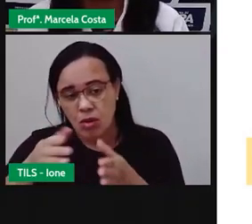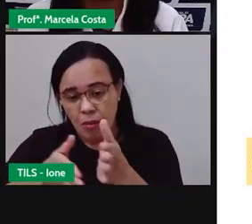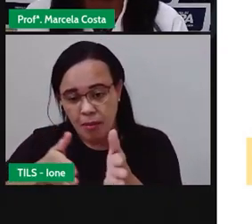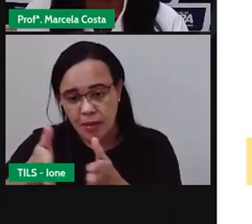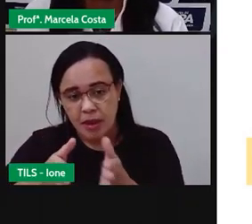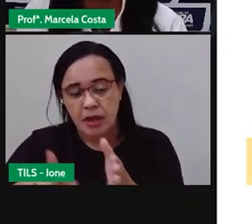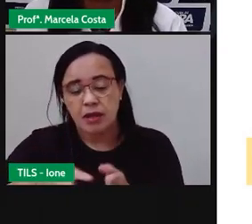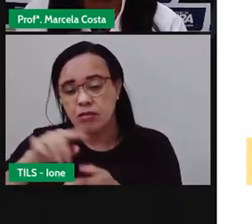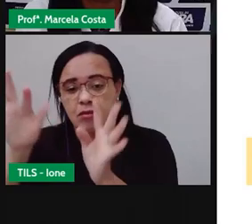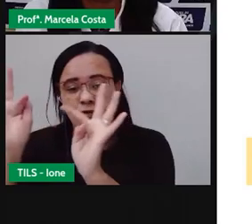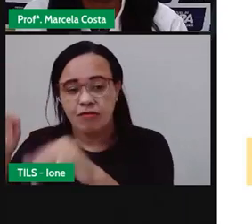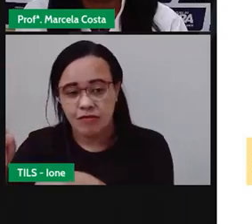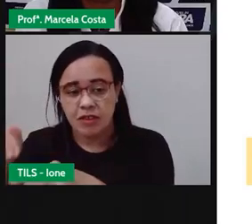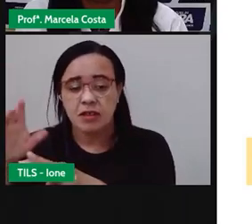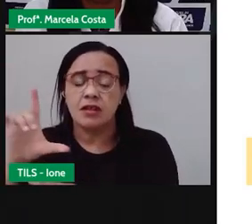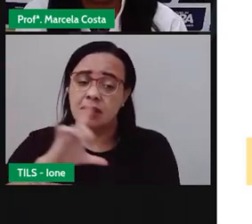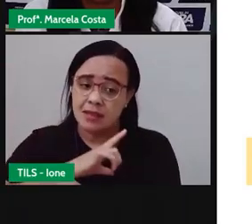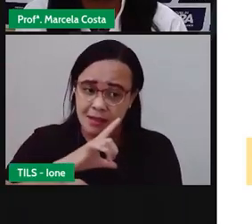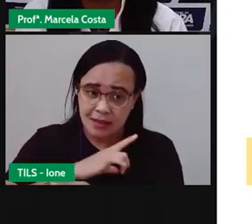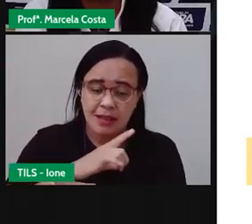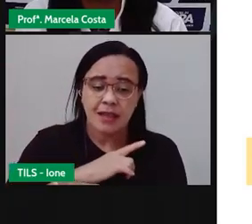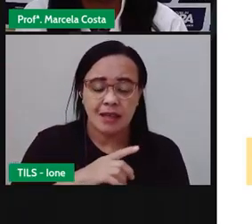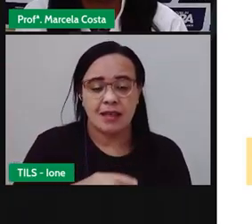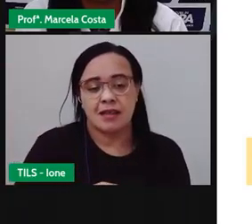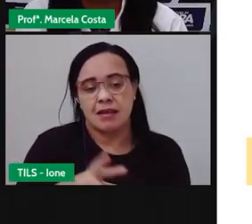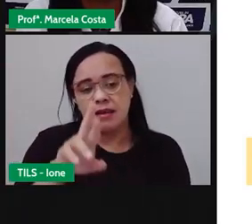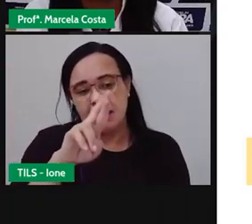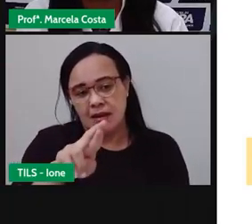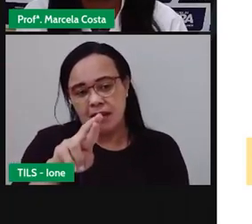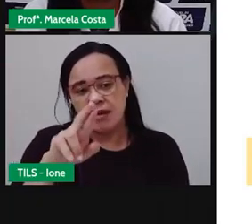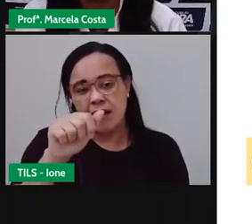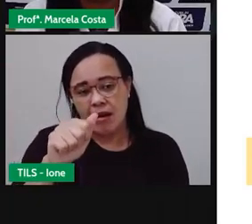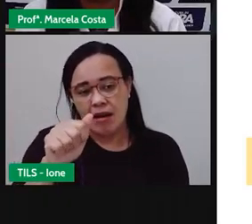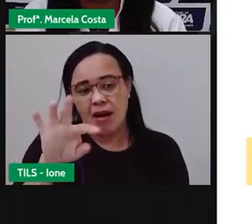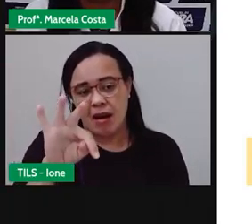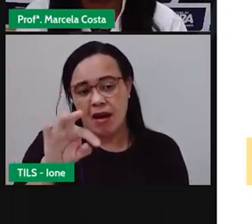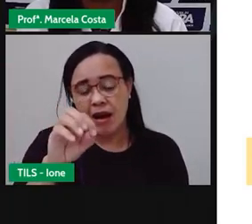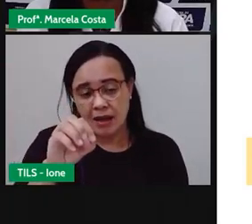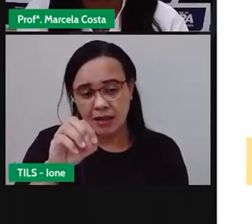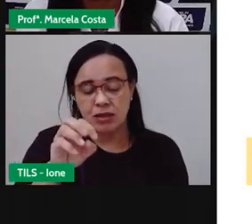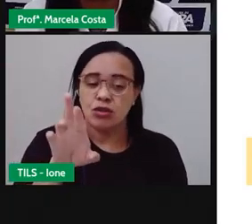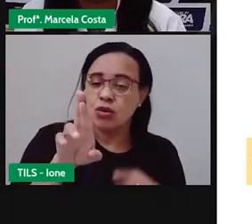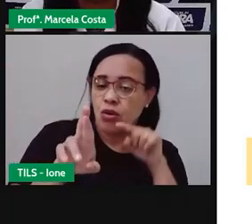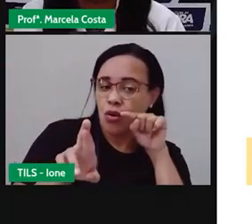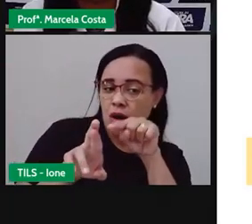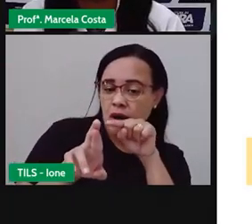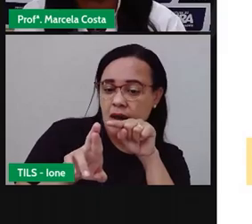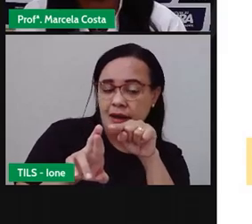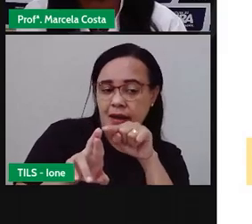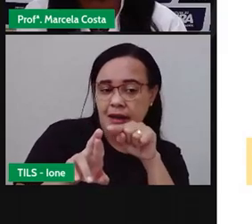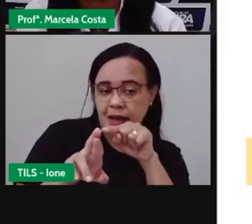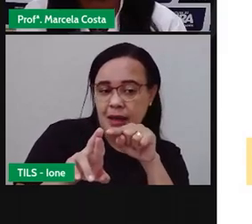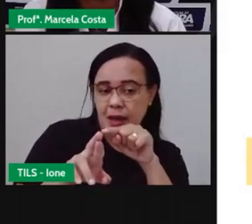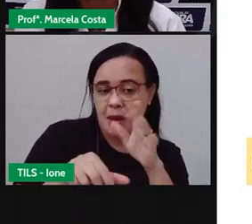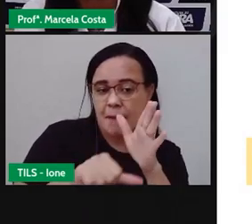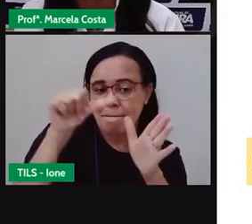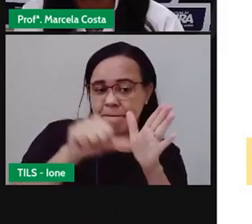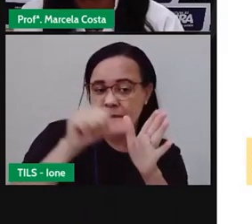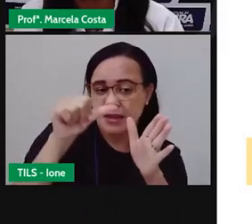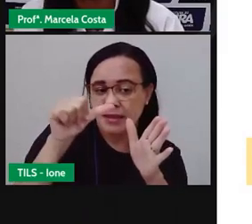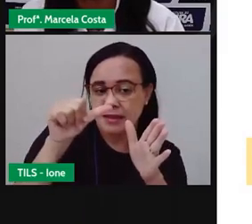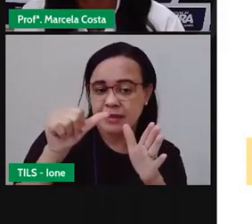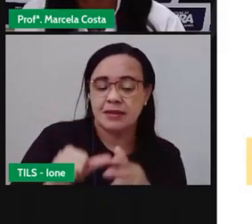aparece? Olha, rato. Você vê aí a letra R no início.